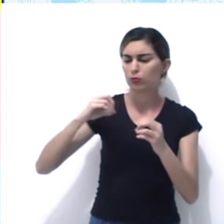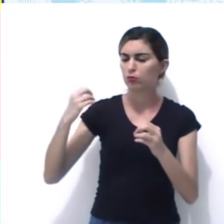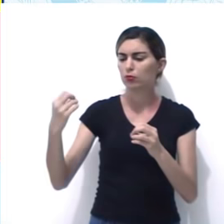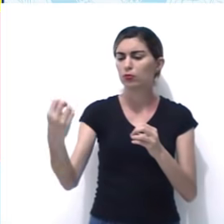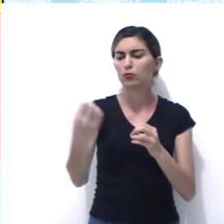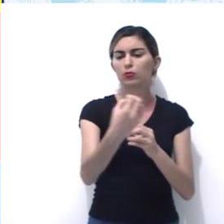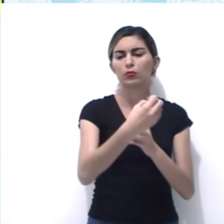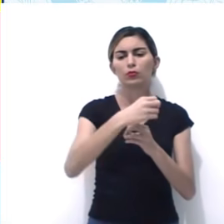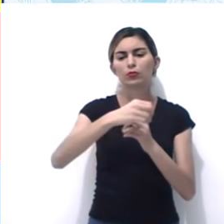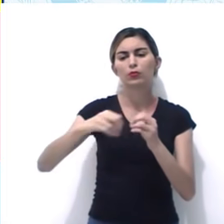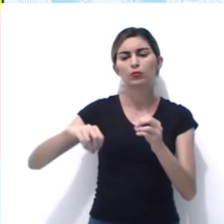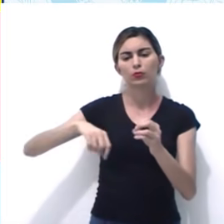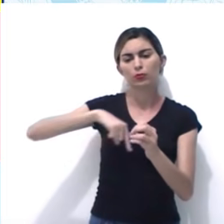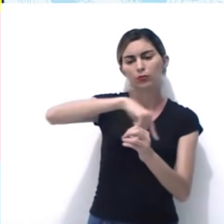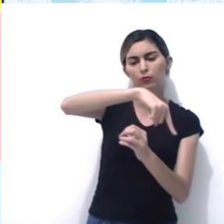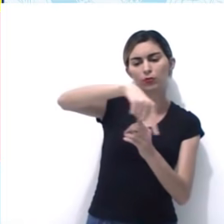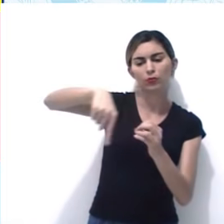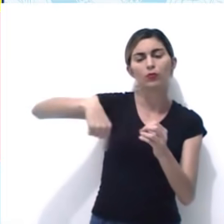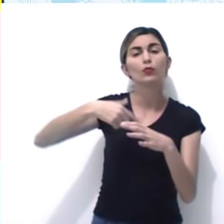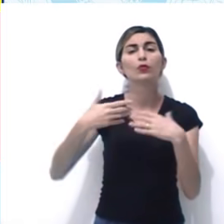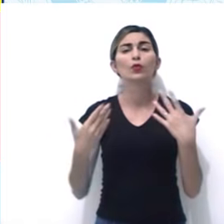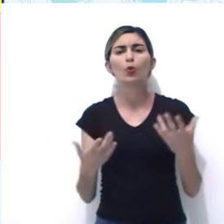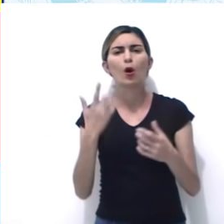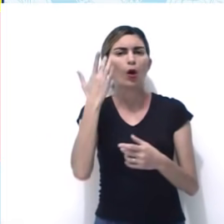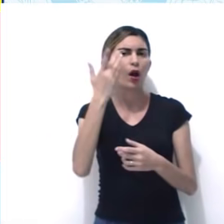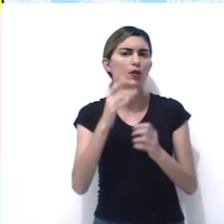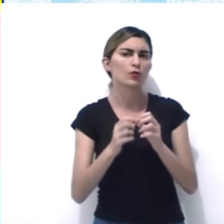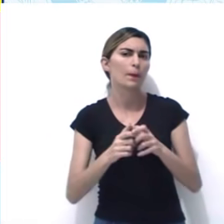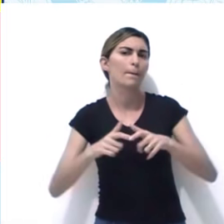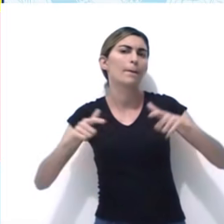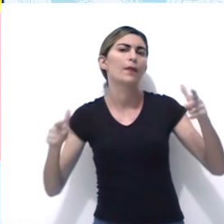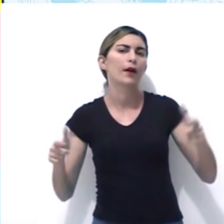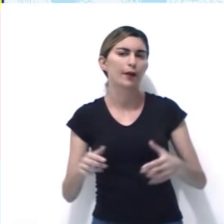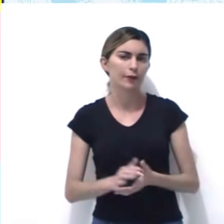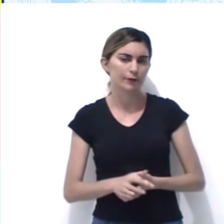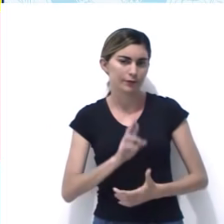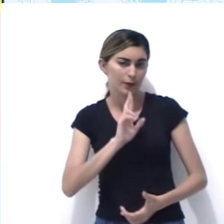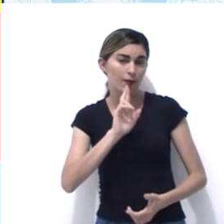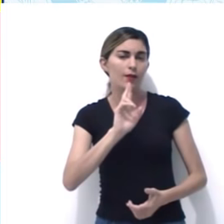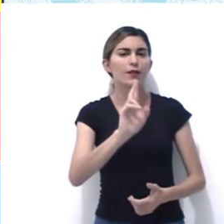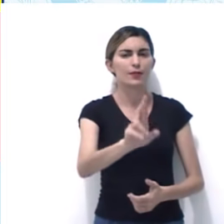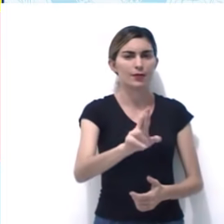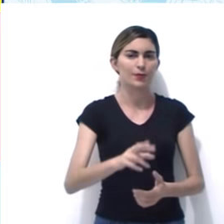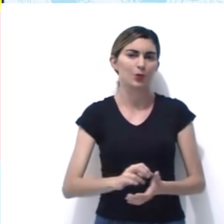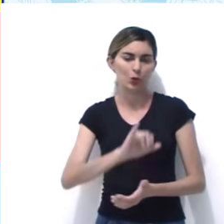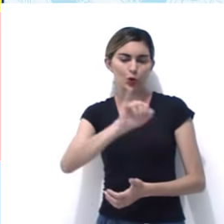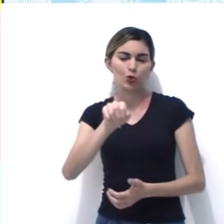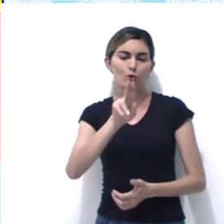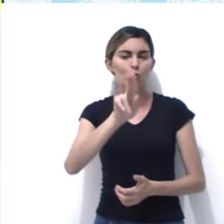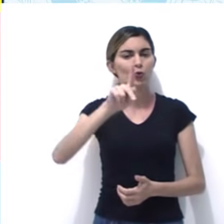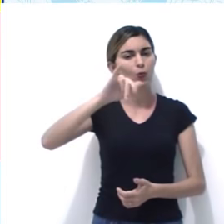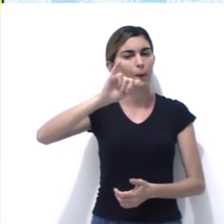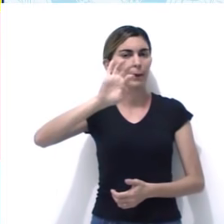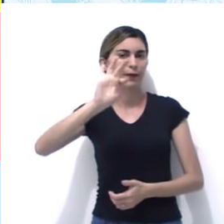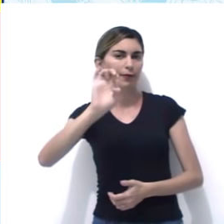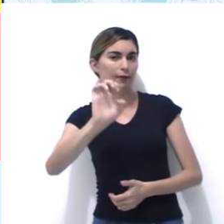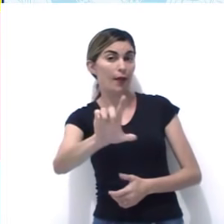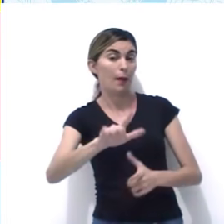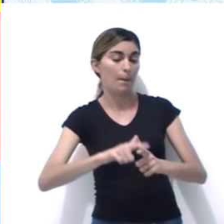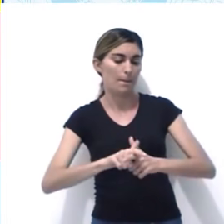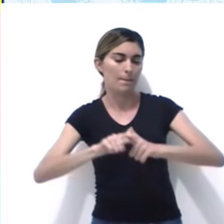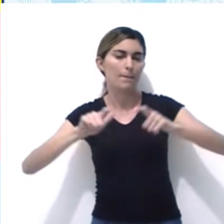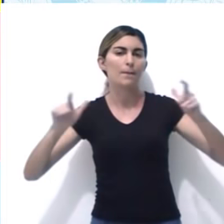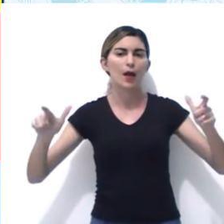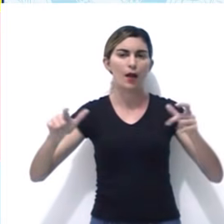que você acha que o maior respondeu acertou quem respondeu júpiter júpiter ele é o maior